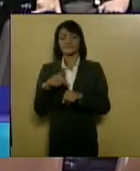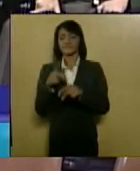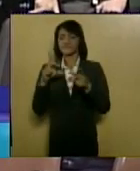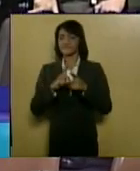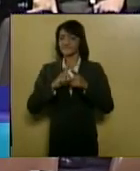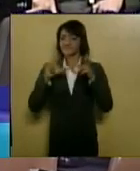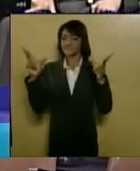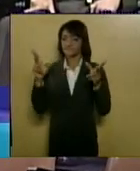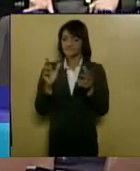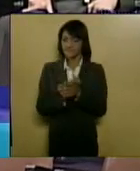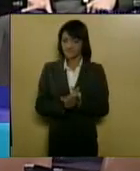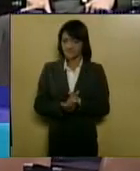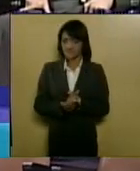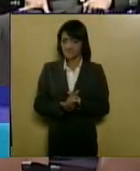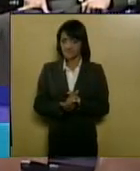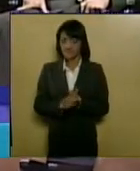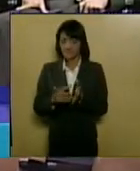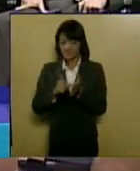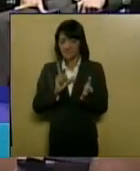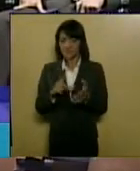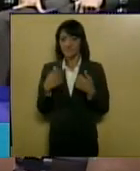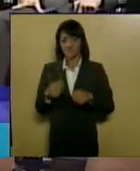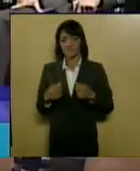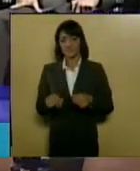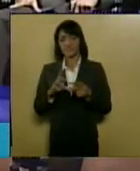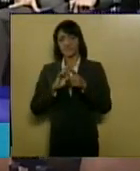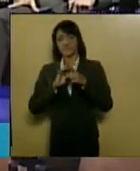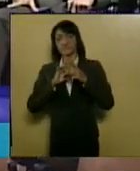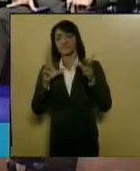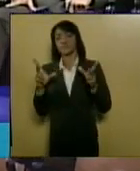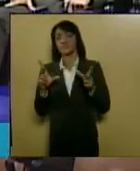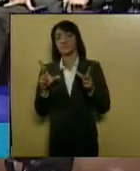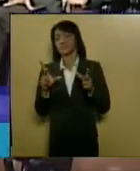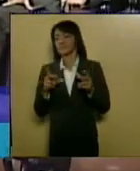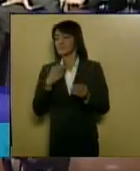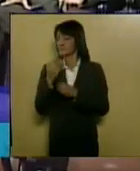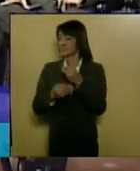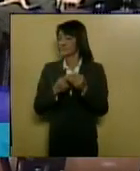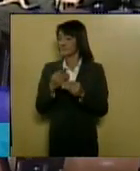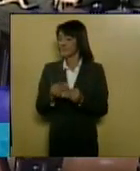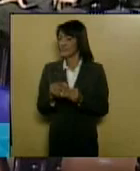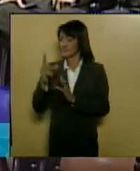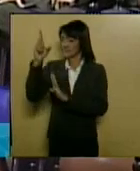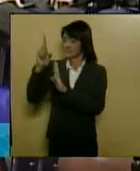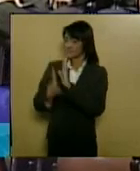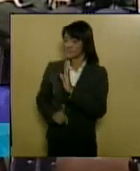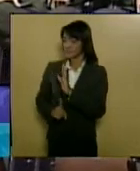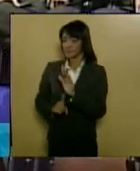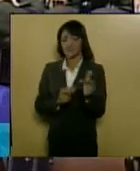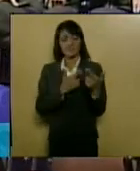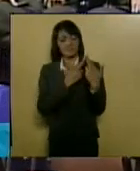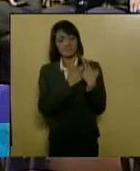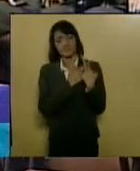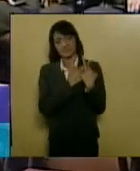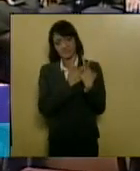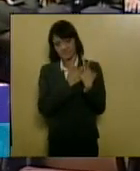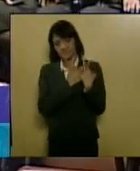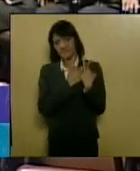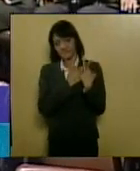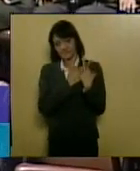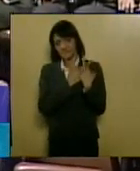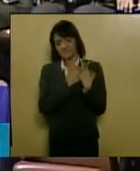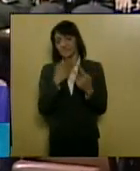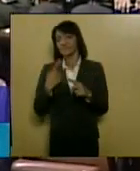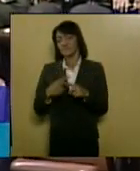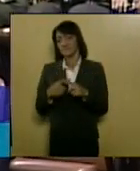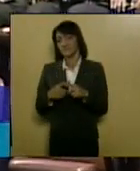existe democracia sem dever. Democracia é a junção de direitos e deveres. Porque a democracia, quando